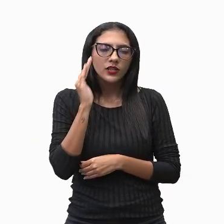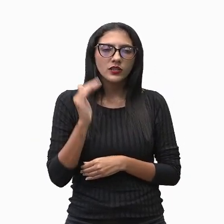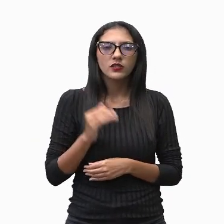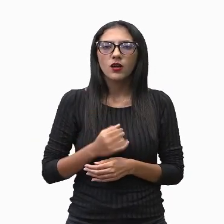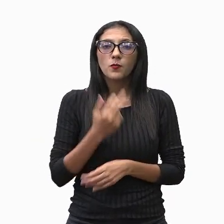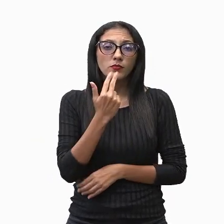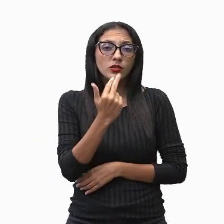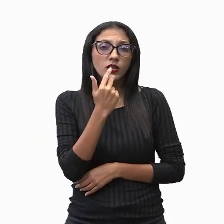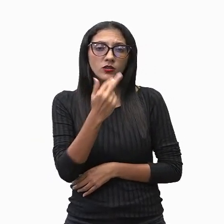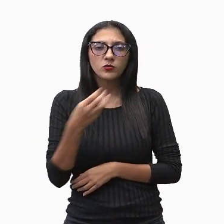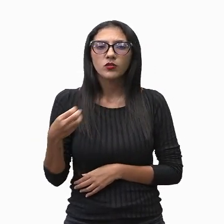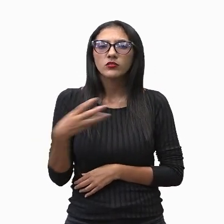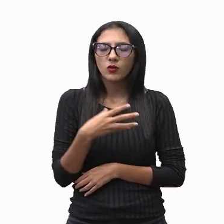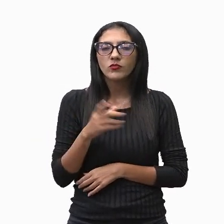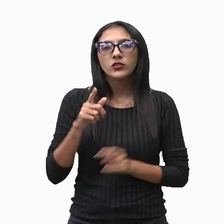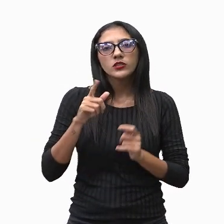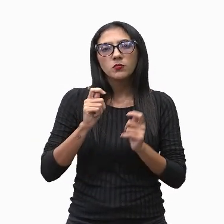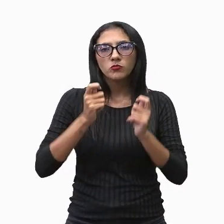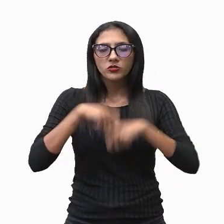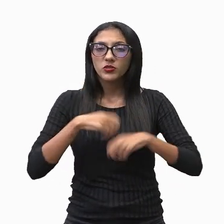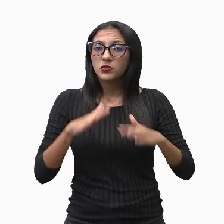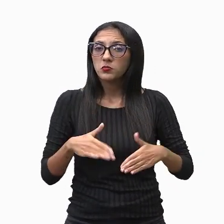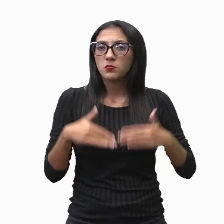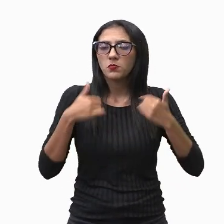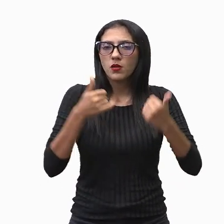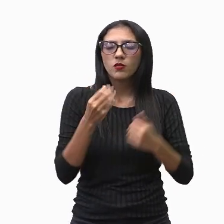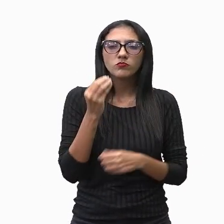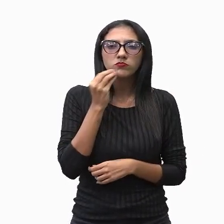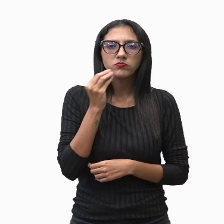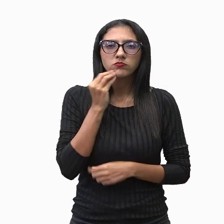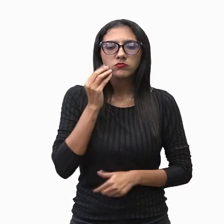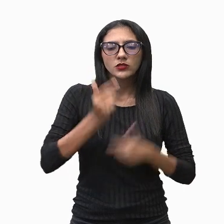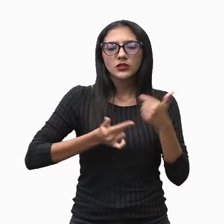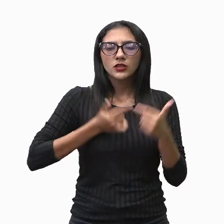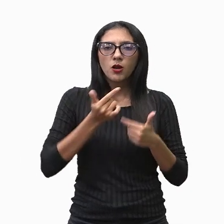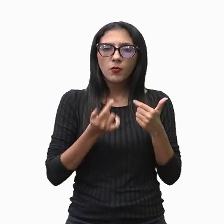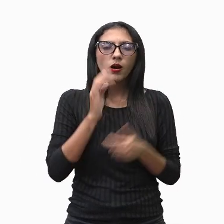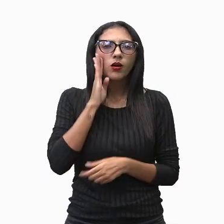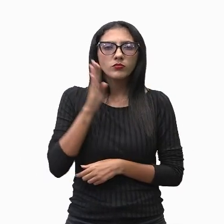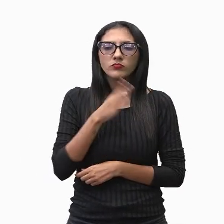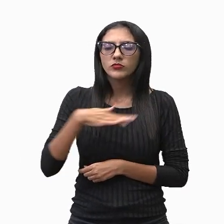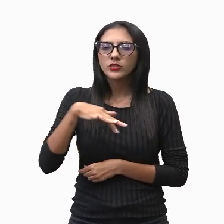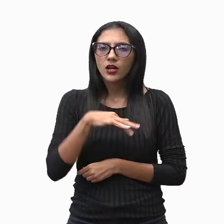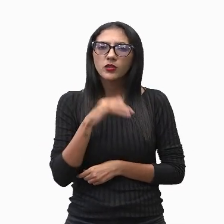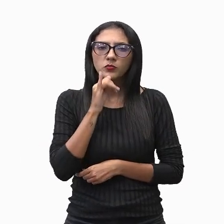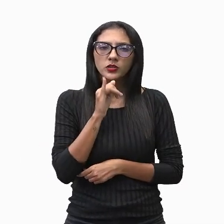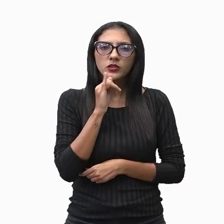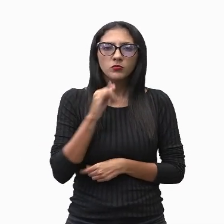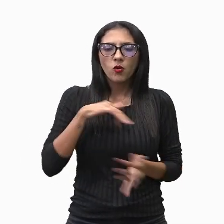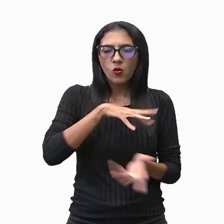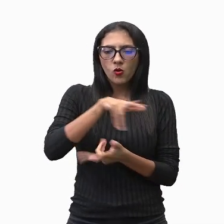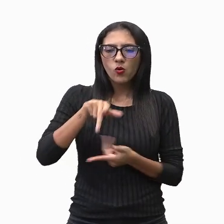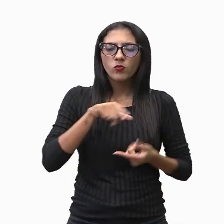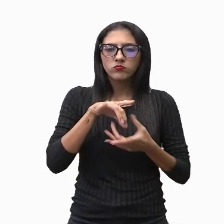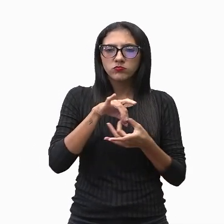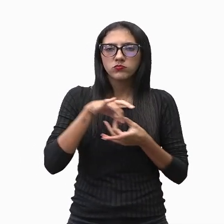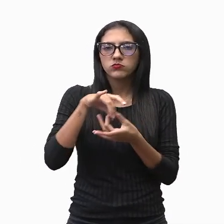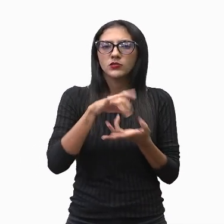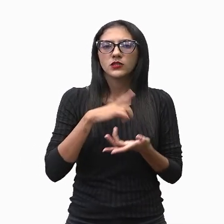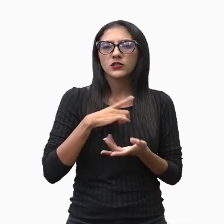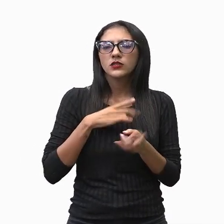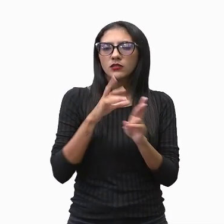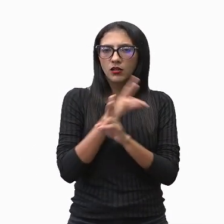favoreça aí conquistar uma vaga de trabalho, especialmente nesse mundo onde a globalização está caminhando a